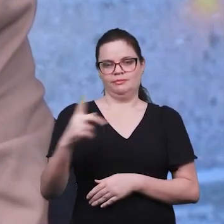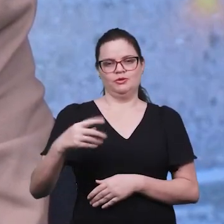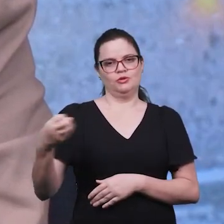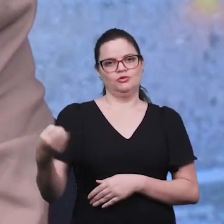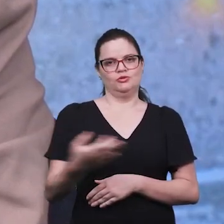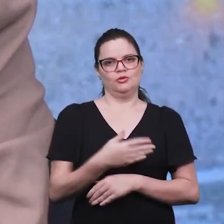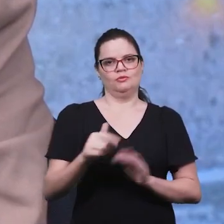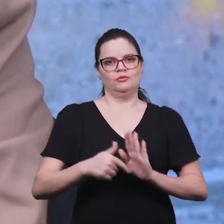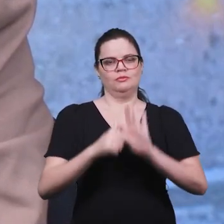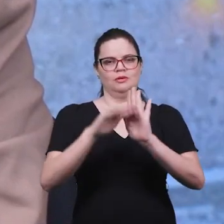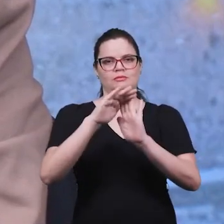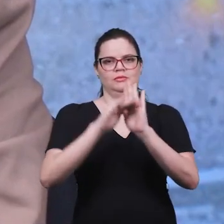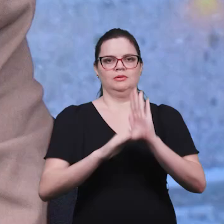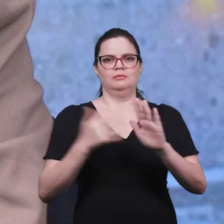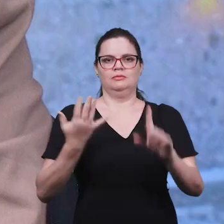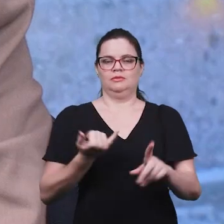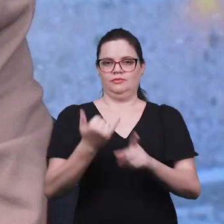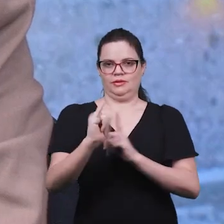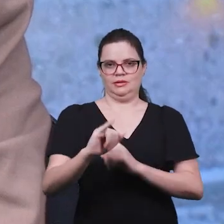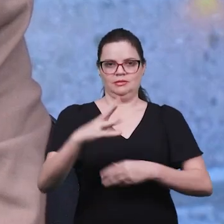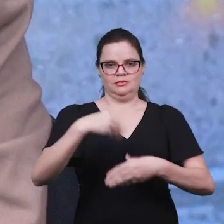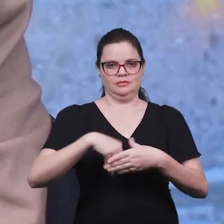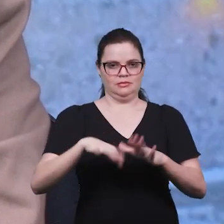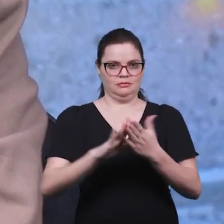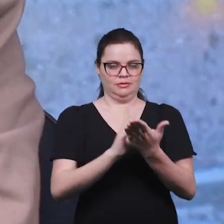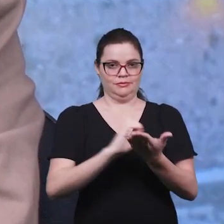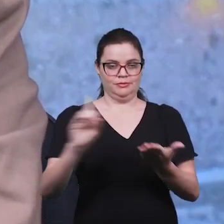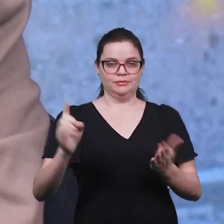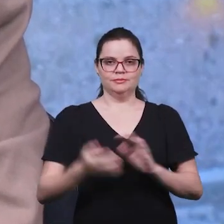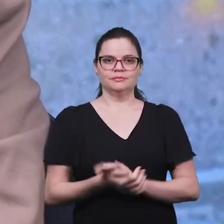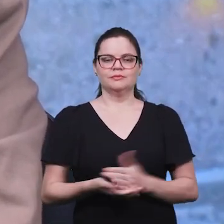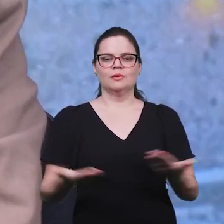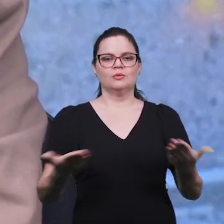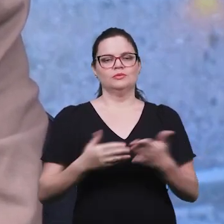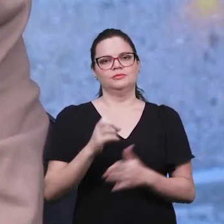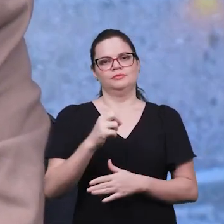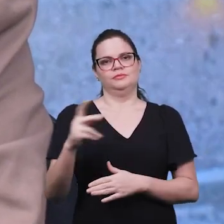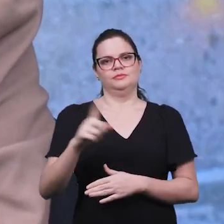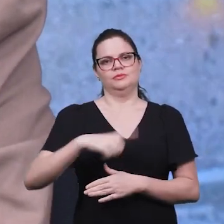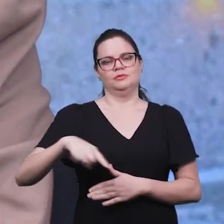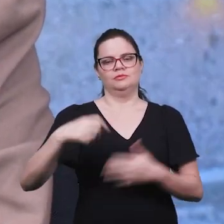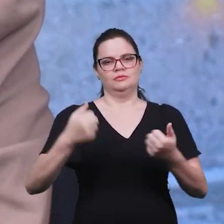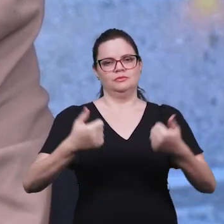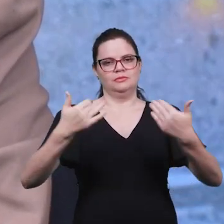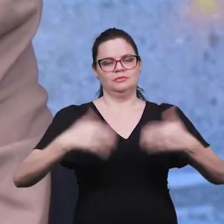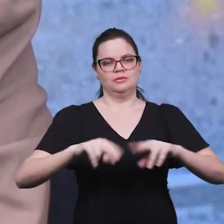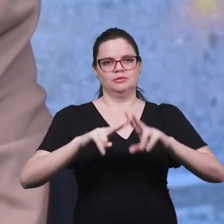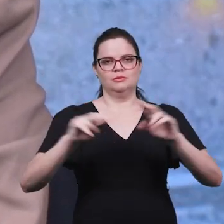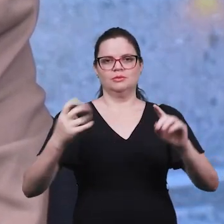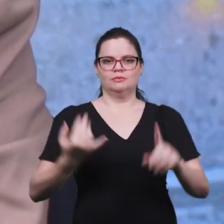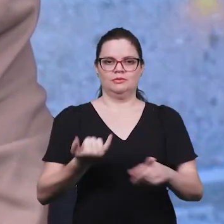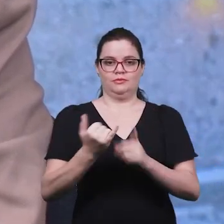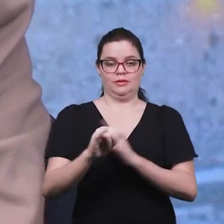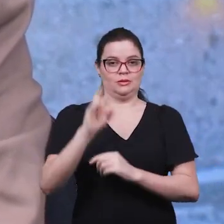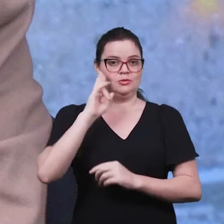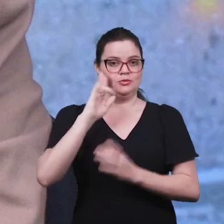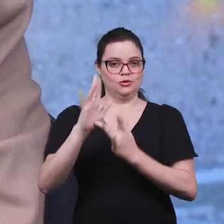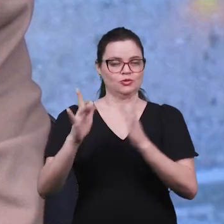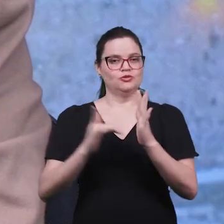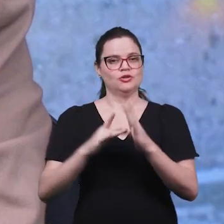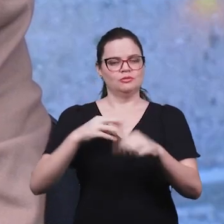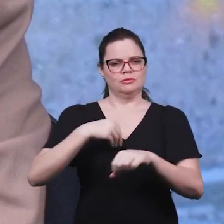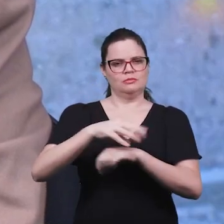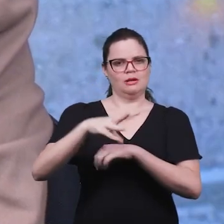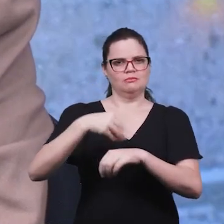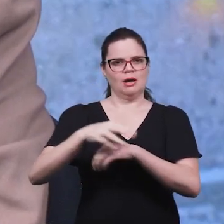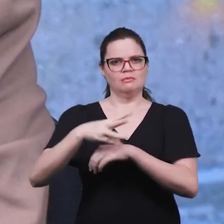episódio do programa Profecias Bíblicas. E nesse episódio nós vamos falar das profecias de Jesus, que são muitas no